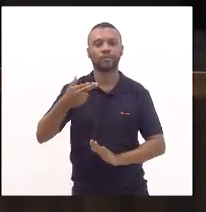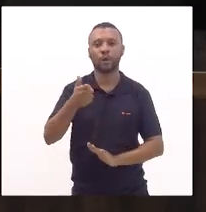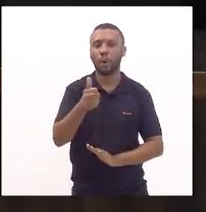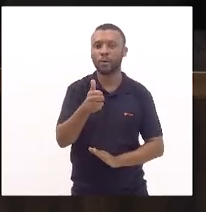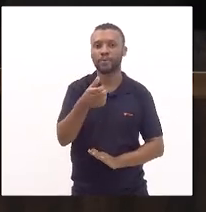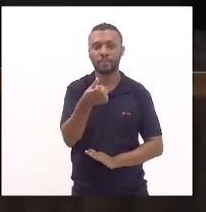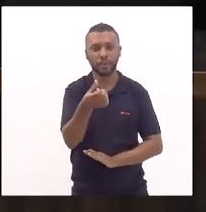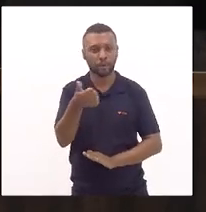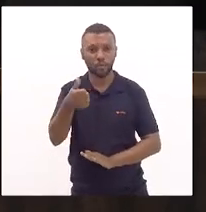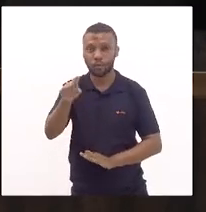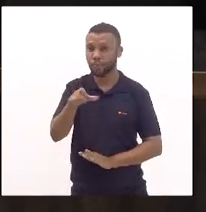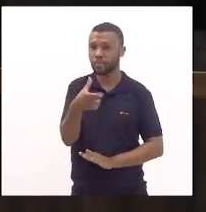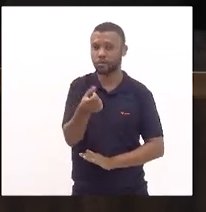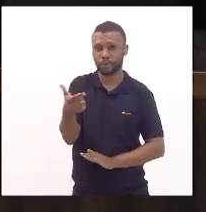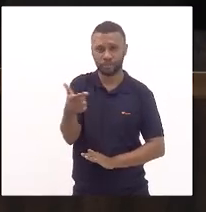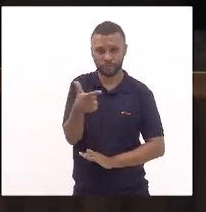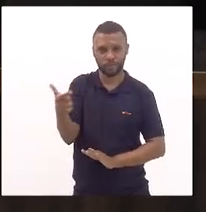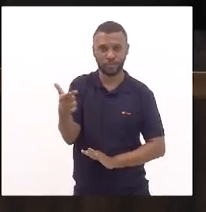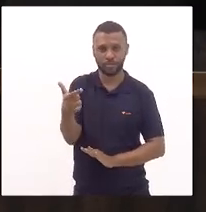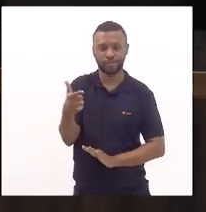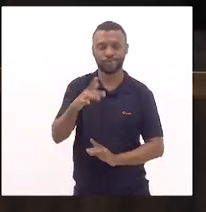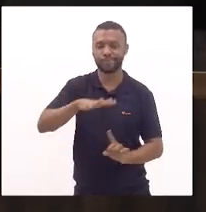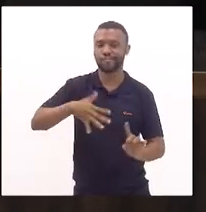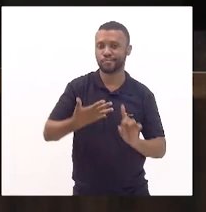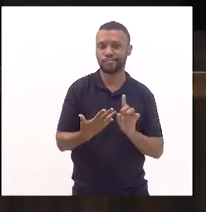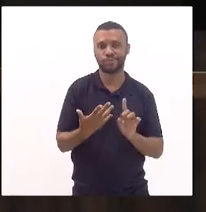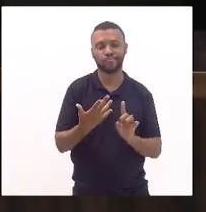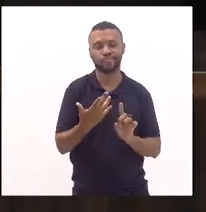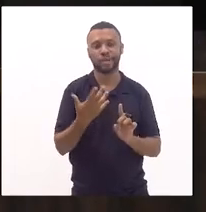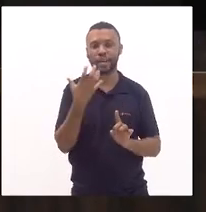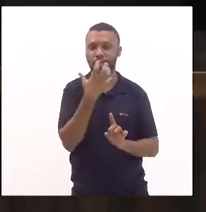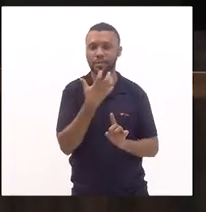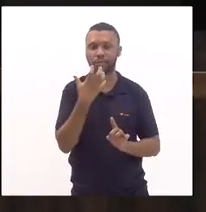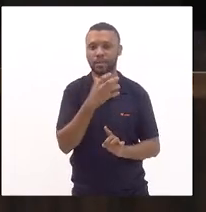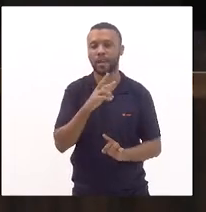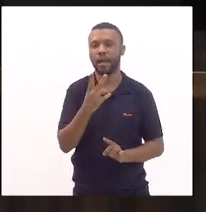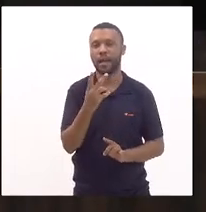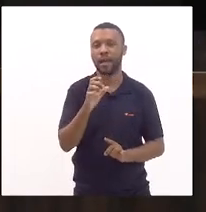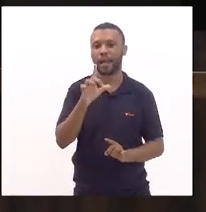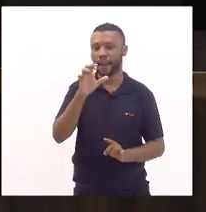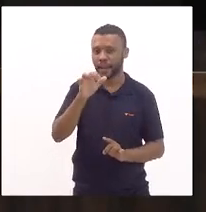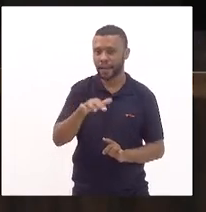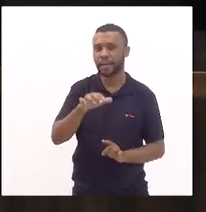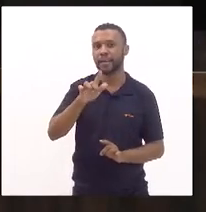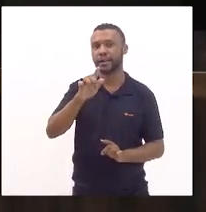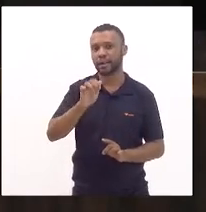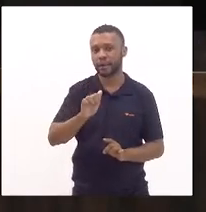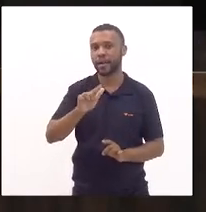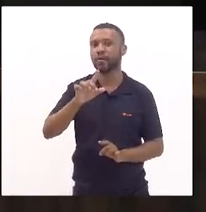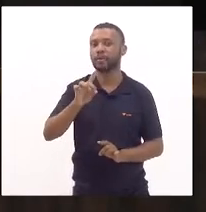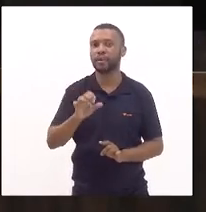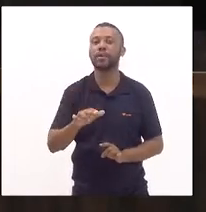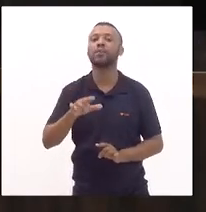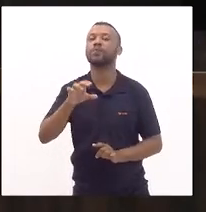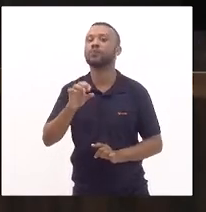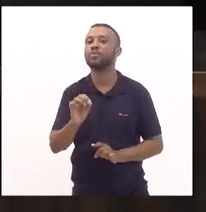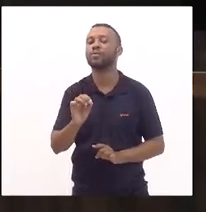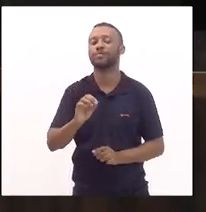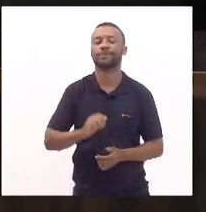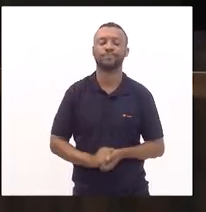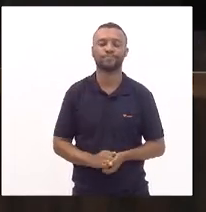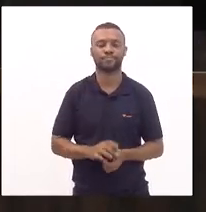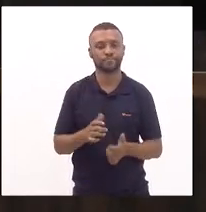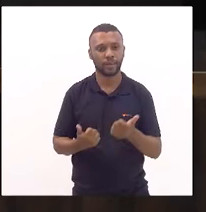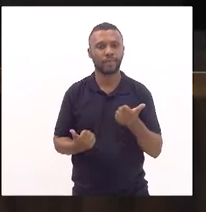1161-22, concede o prêmio Dandara à cantora gospel Ellen Galdeano. Relator Chico Machado,